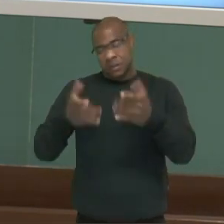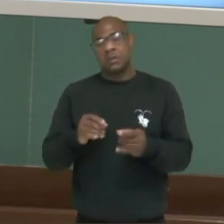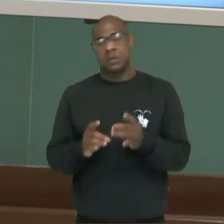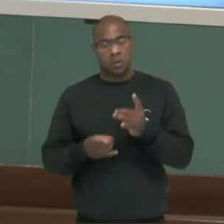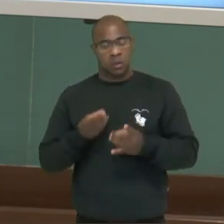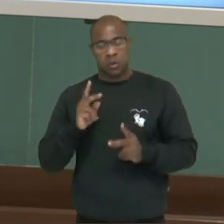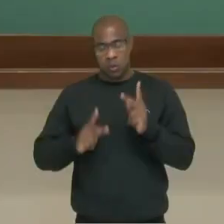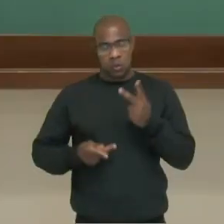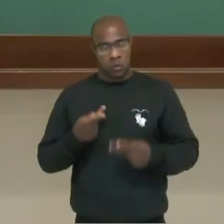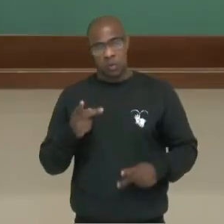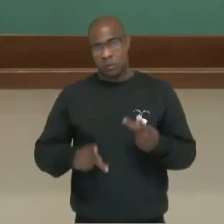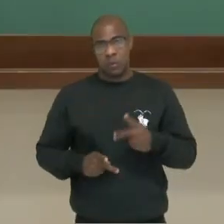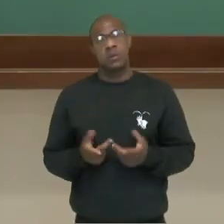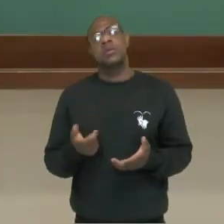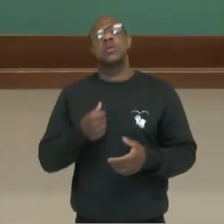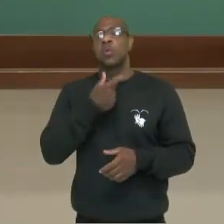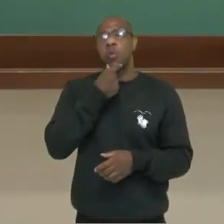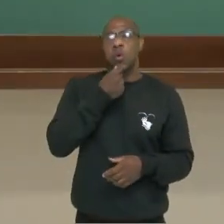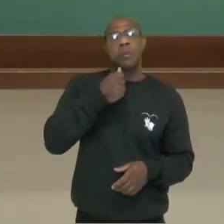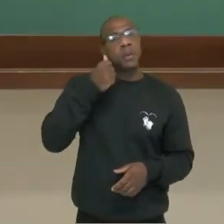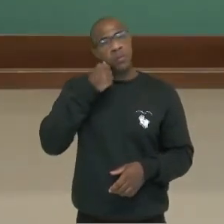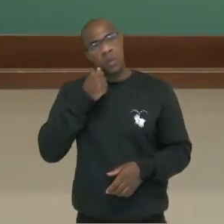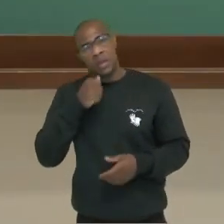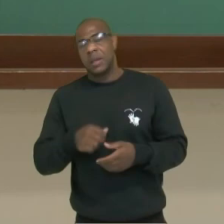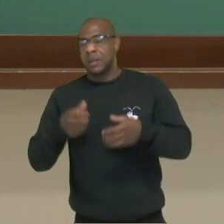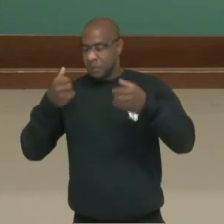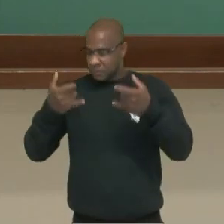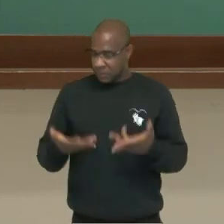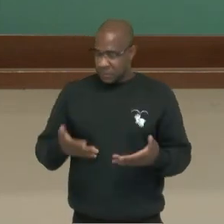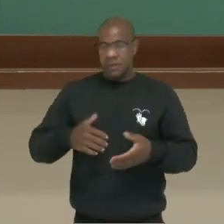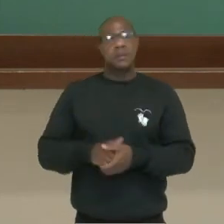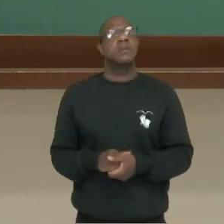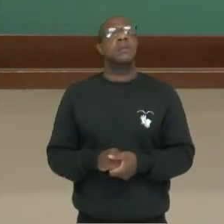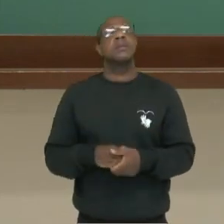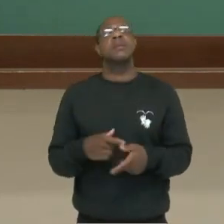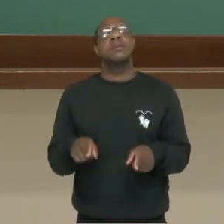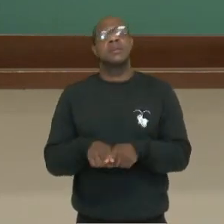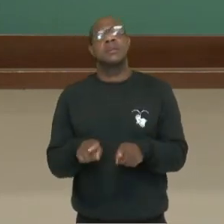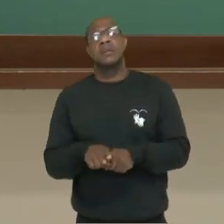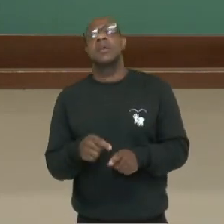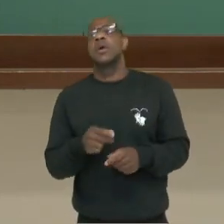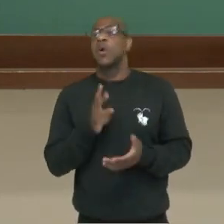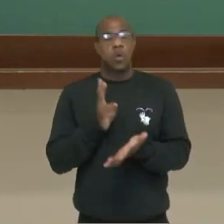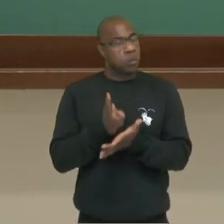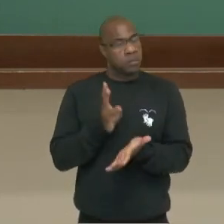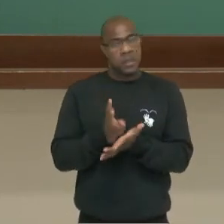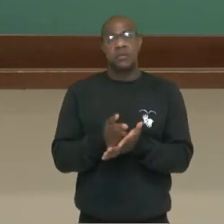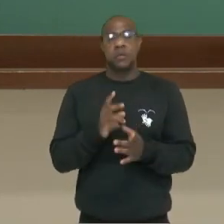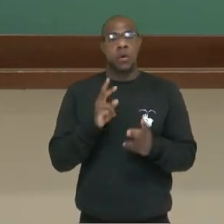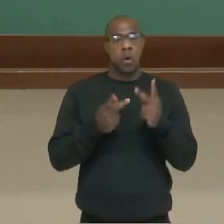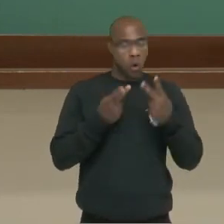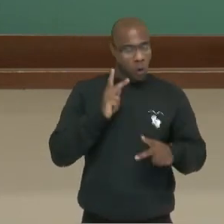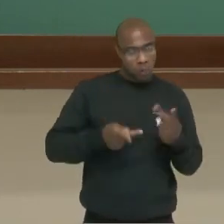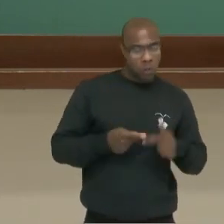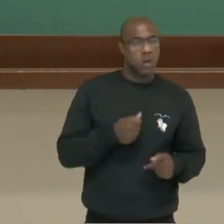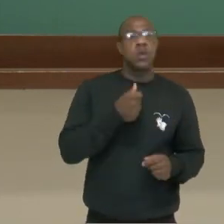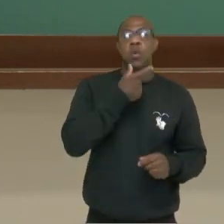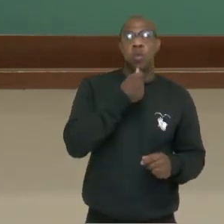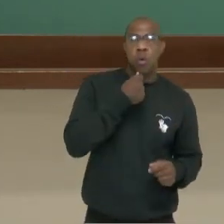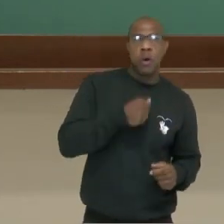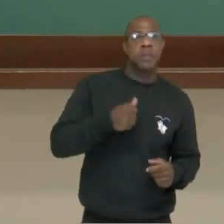sexuais. Vocês perceberam que os mesmos hormônios atuam tanto no corpo do homem quanto no corpo da